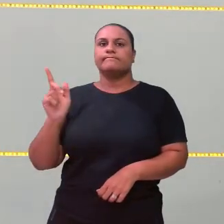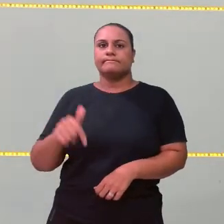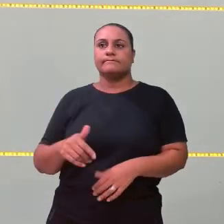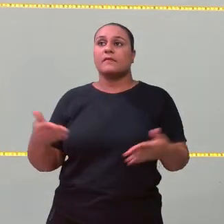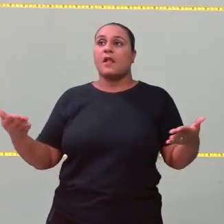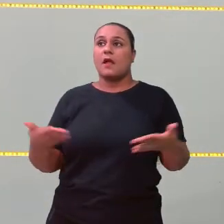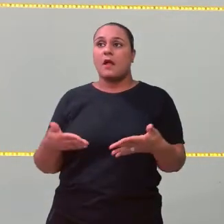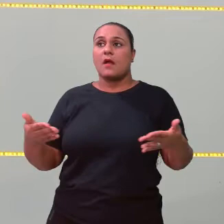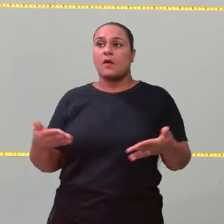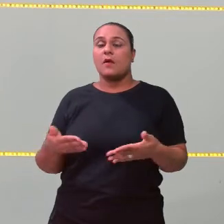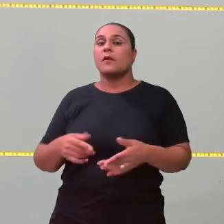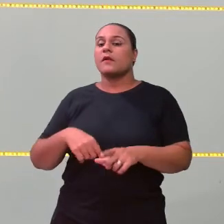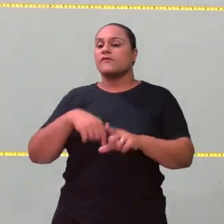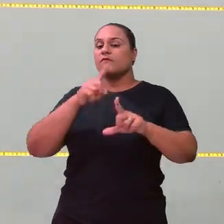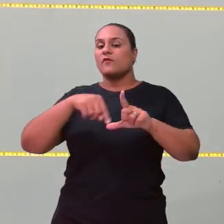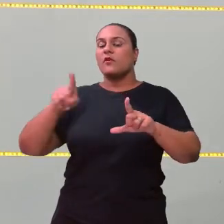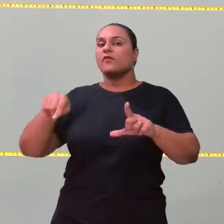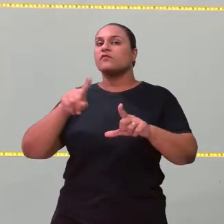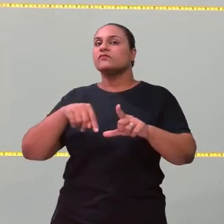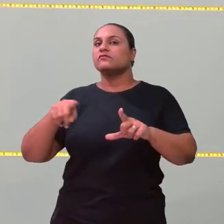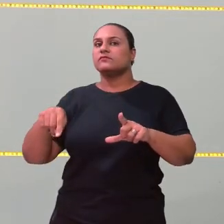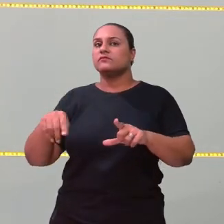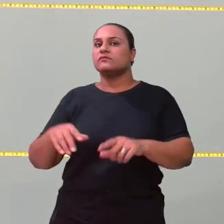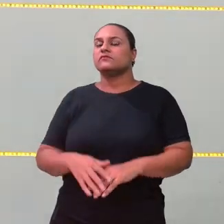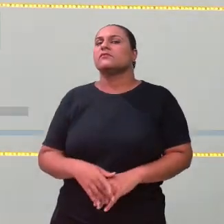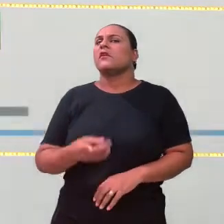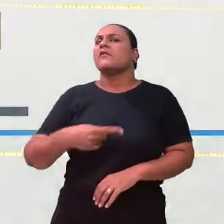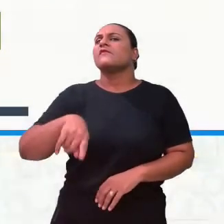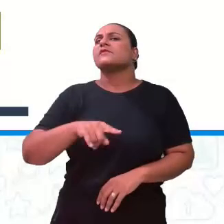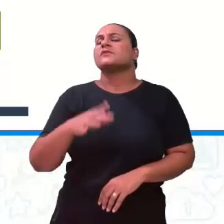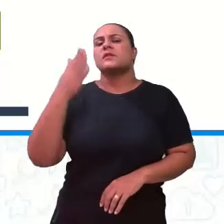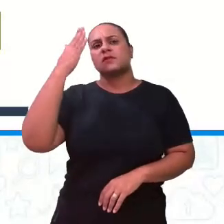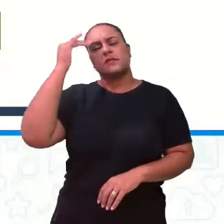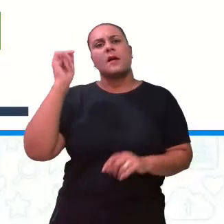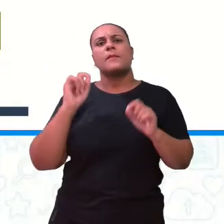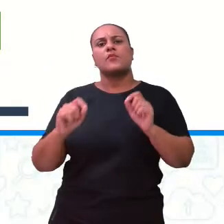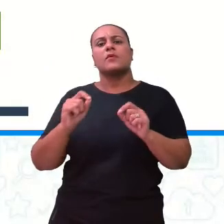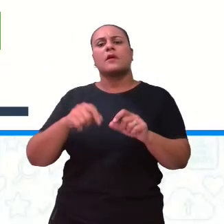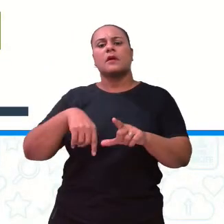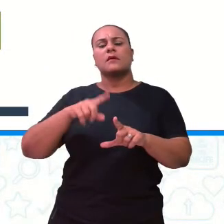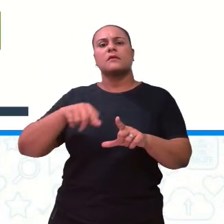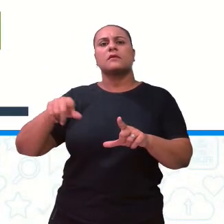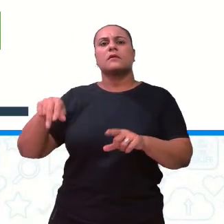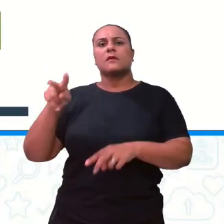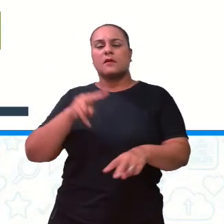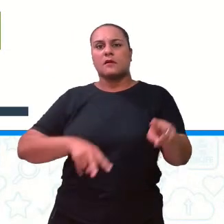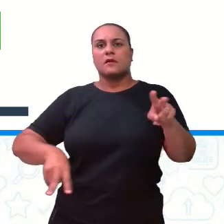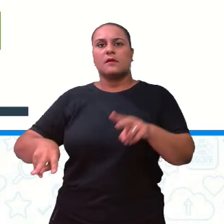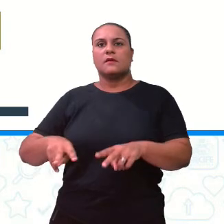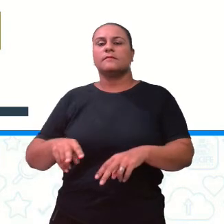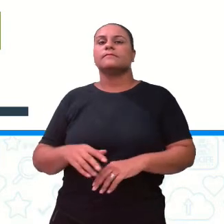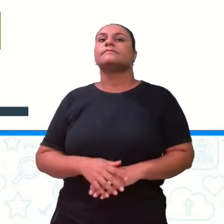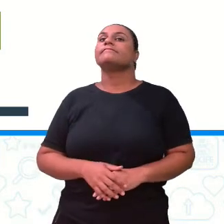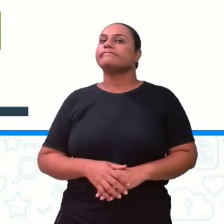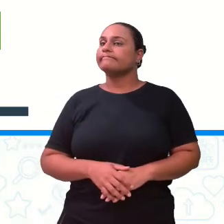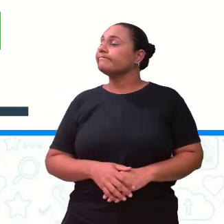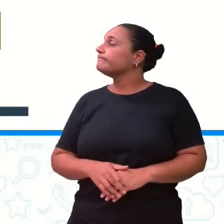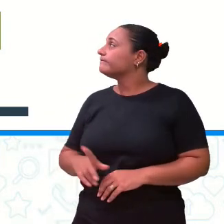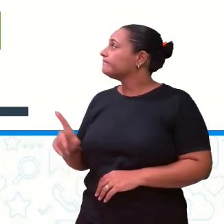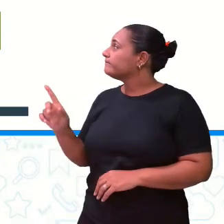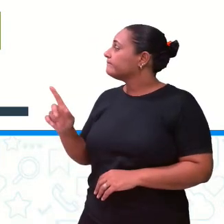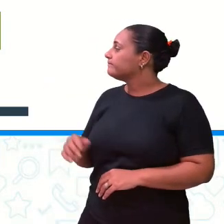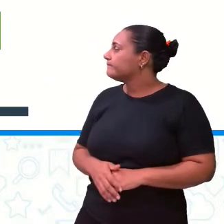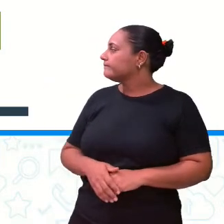um pouquinho sobre gráficos. E aí? O que é que vocês sabem sobre os gráficos? Observem aí. Os gráficos,